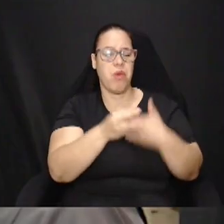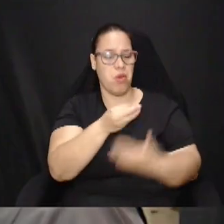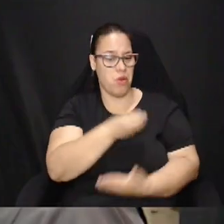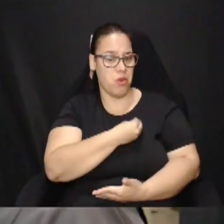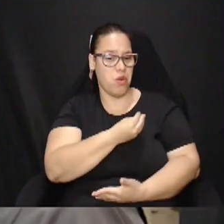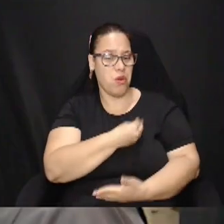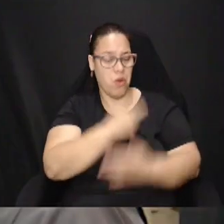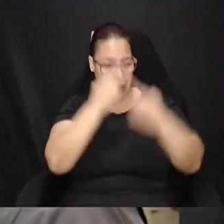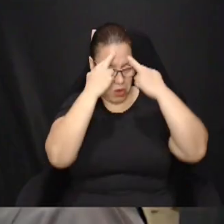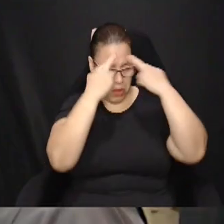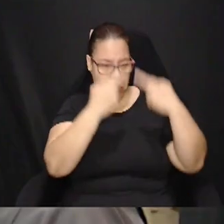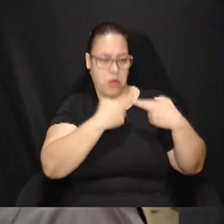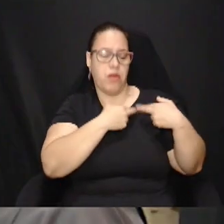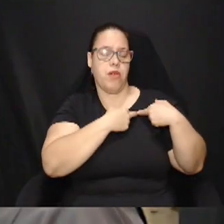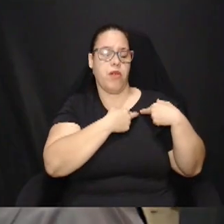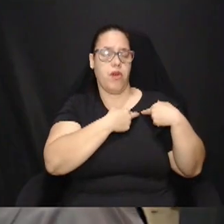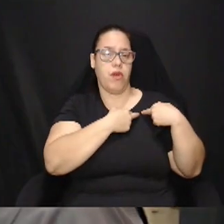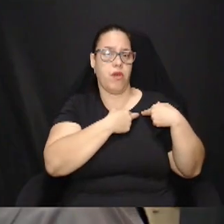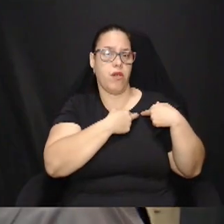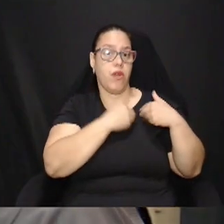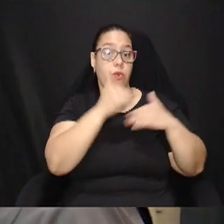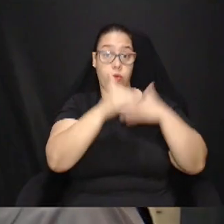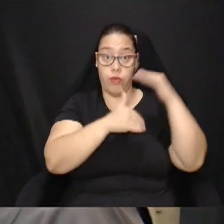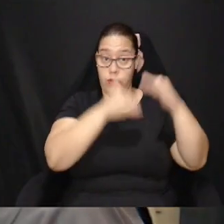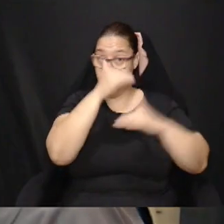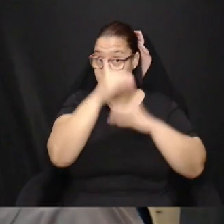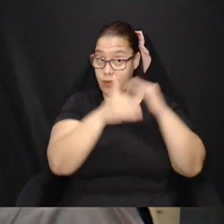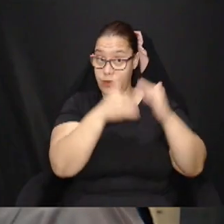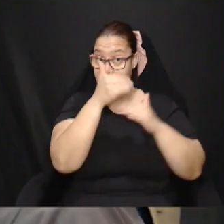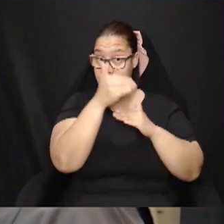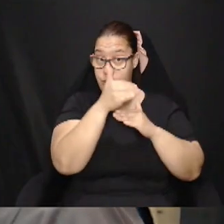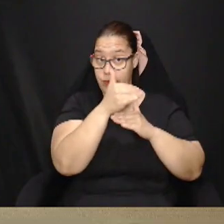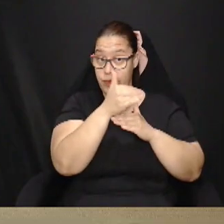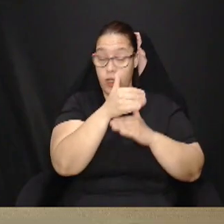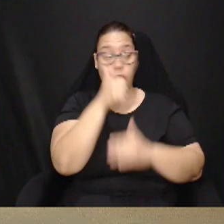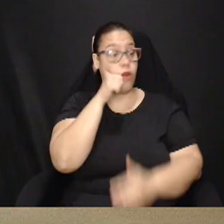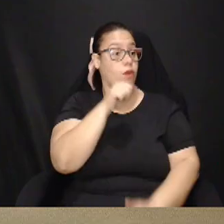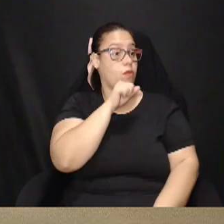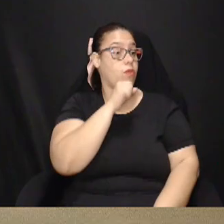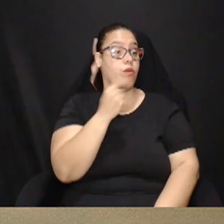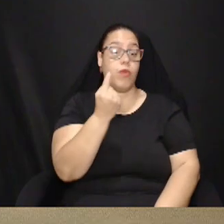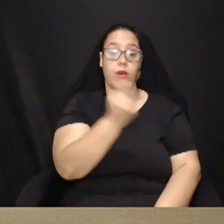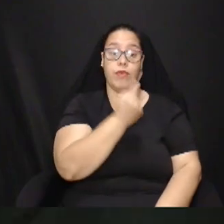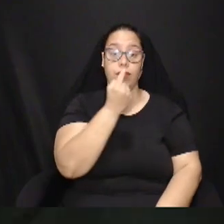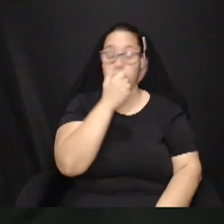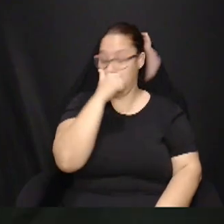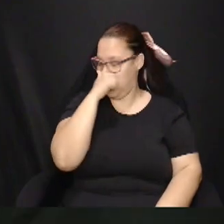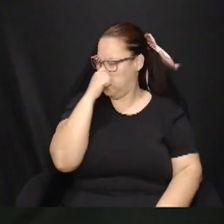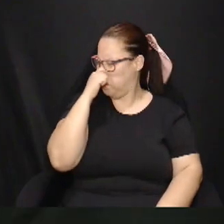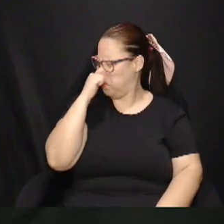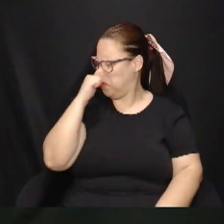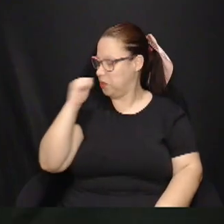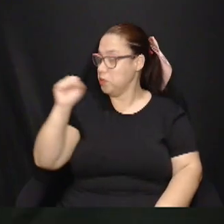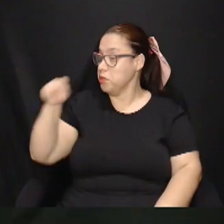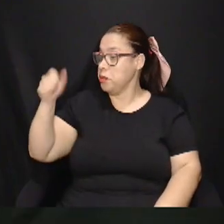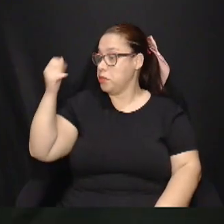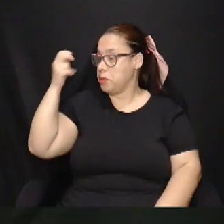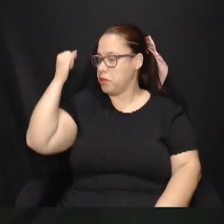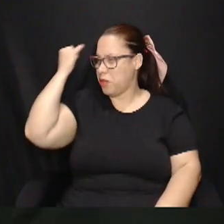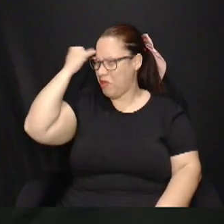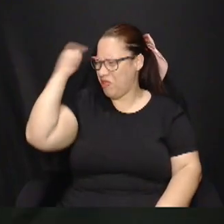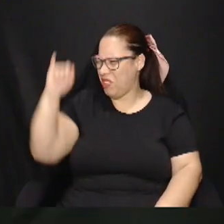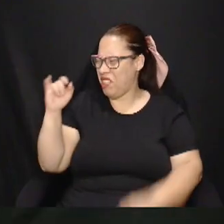responsabilidade que por muitas vezes vai ser desenvolvida de maneira solo. Exatamente, né? Para se ter uma ideia da complexidade